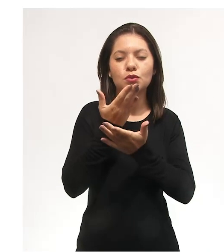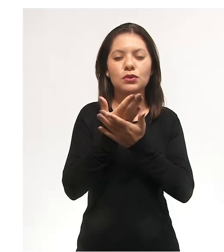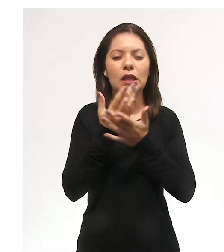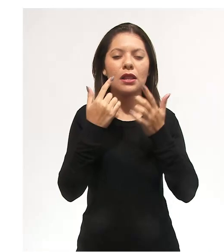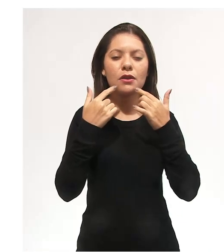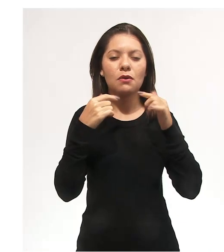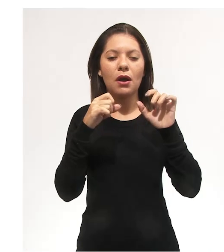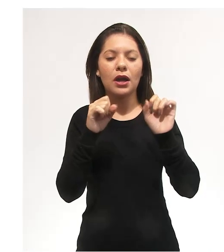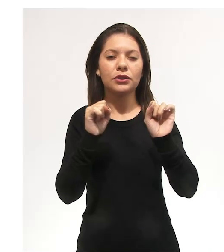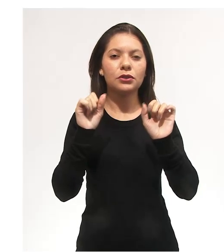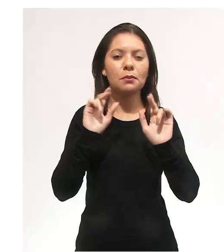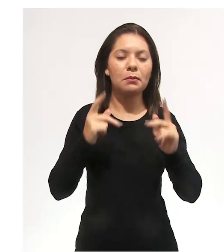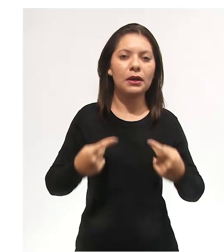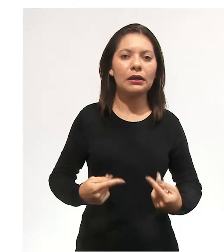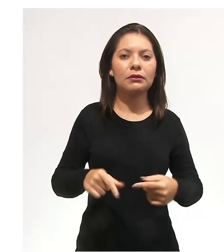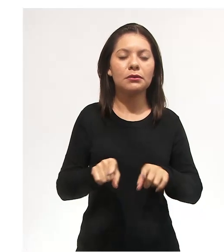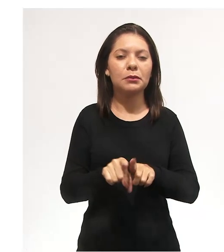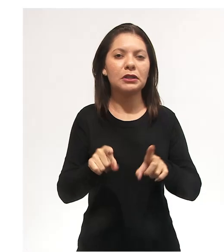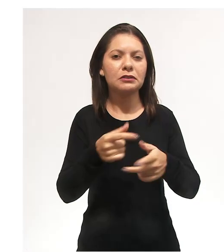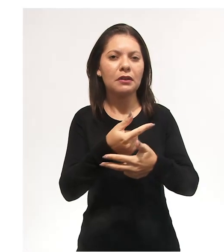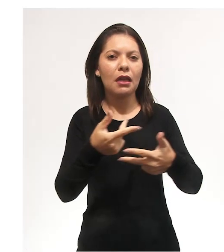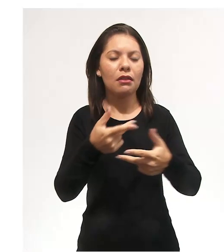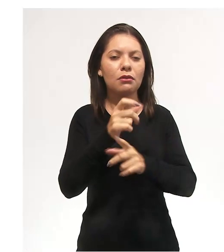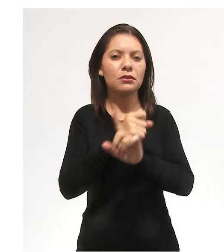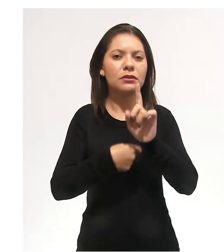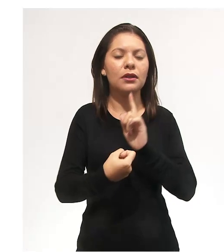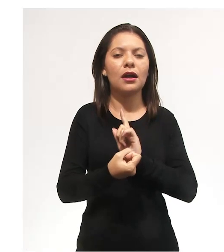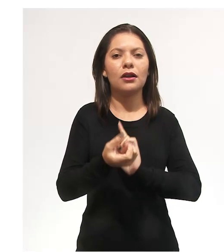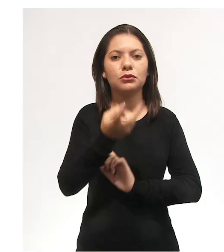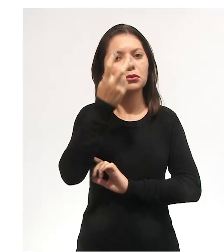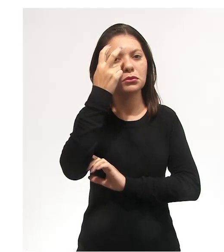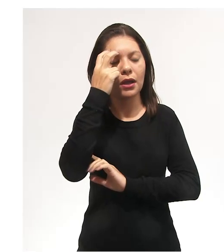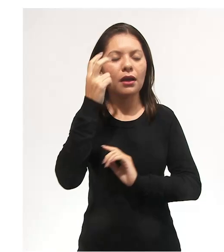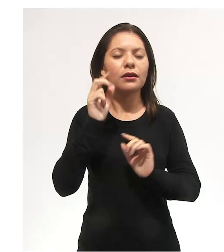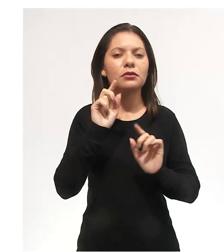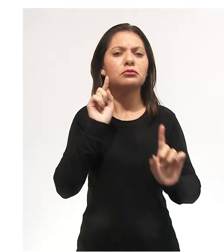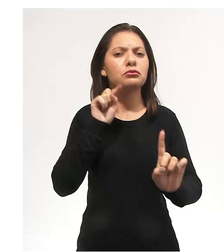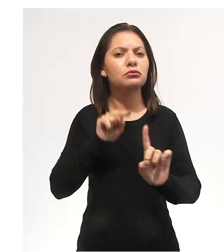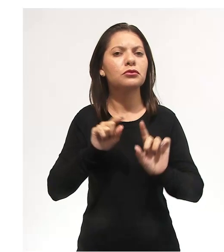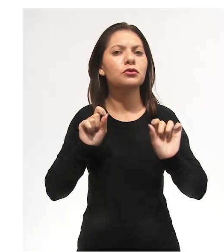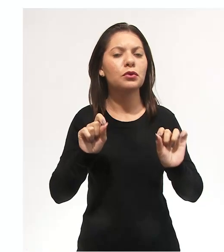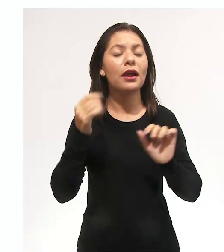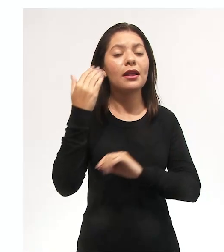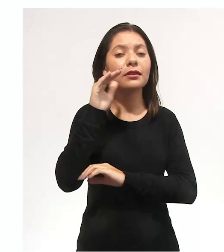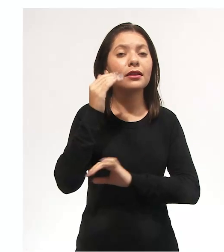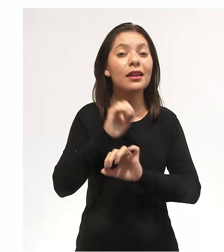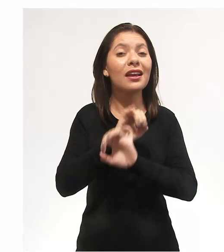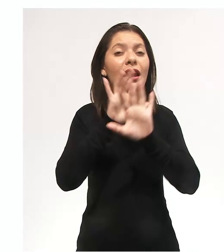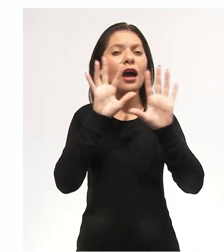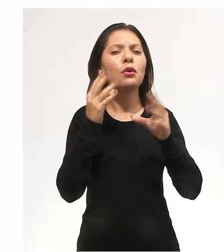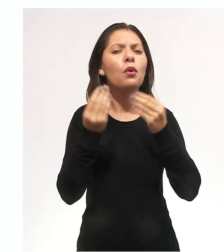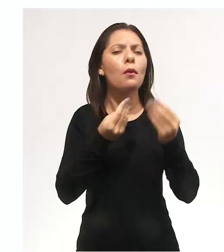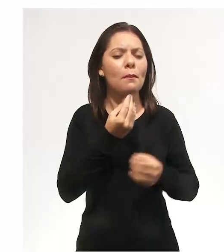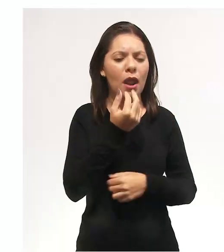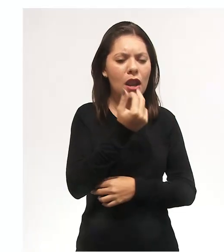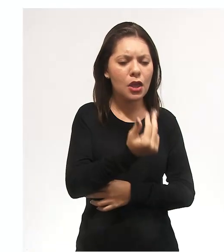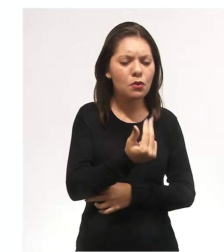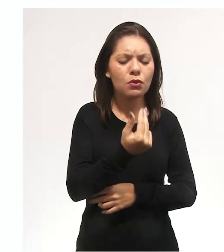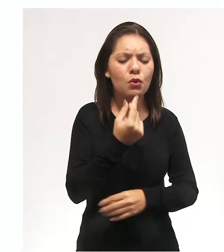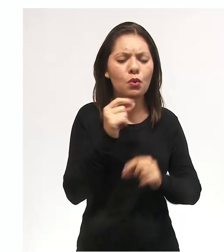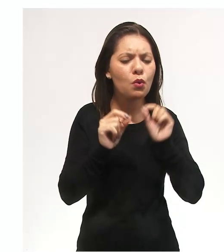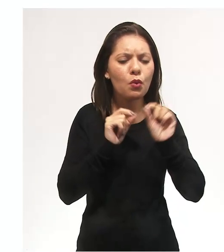seus aspectos estruturais, sociais e culturais. Seu objetivo é compreender como a língua